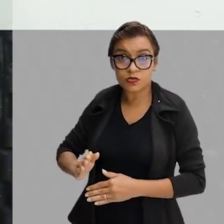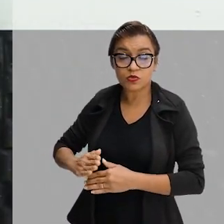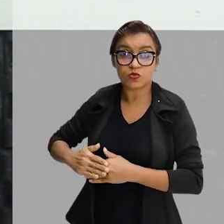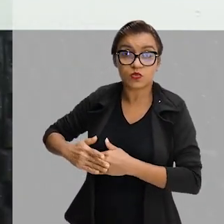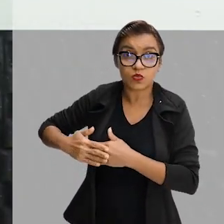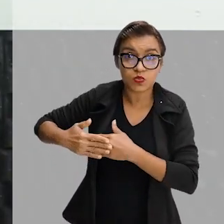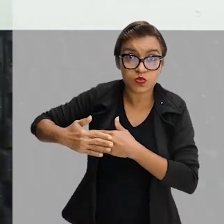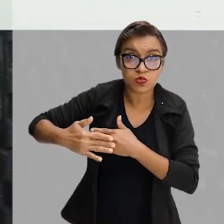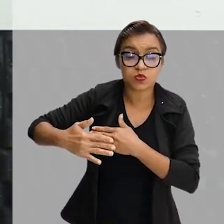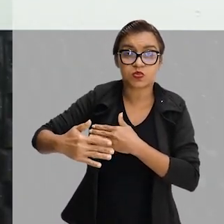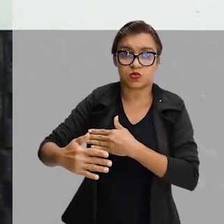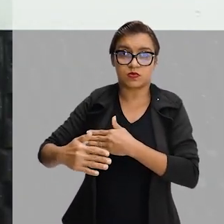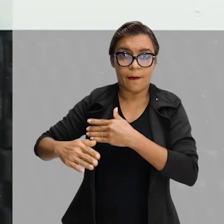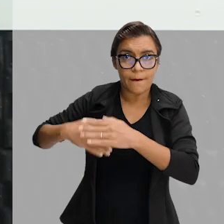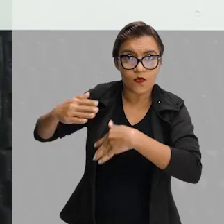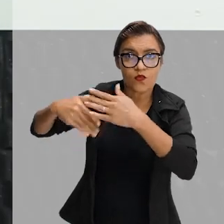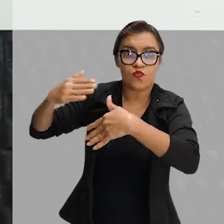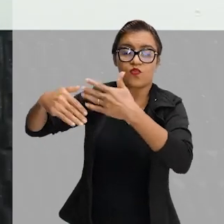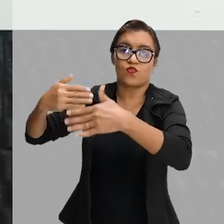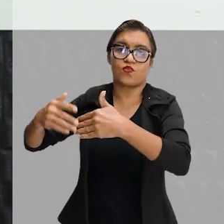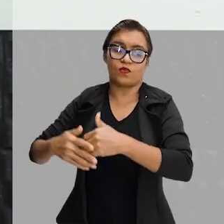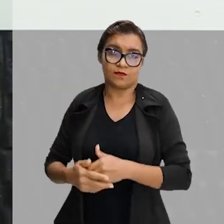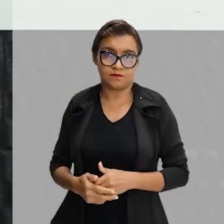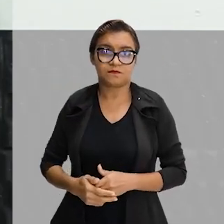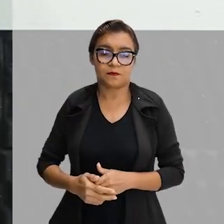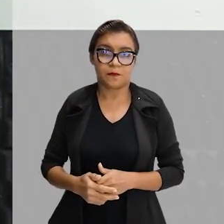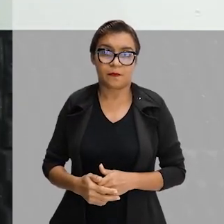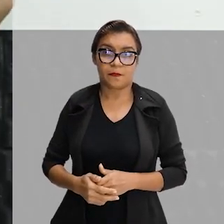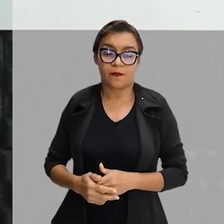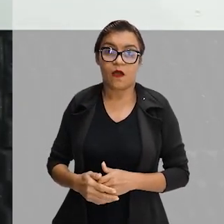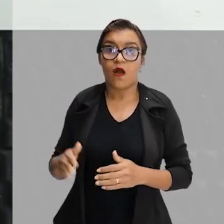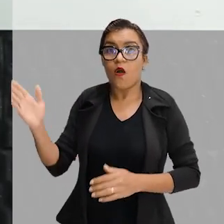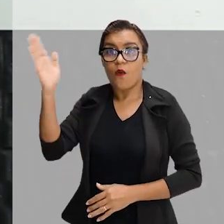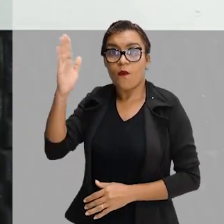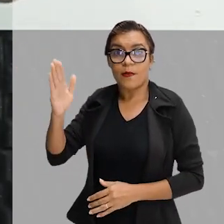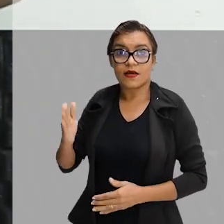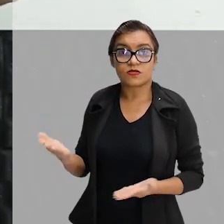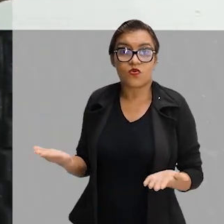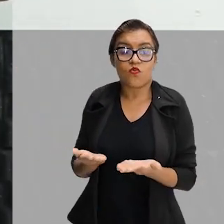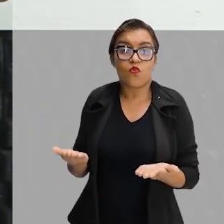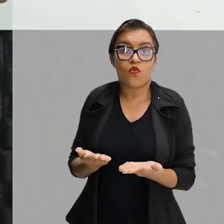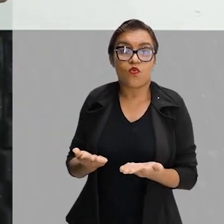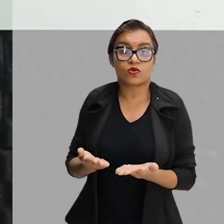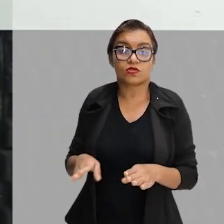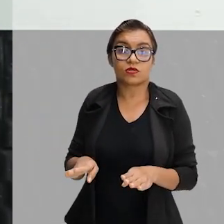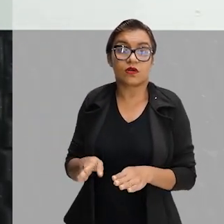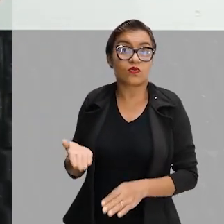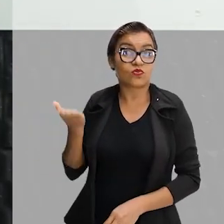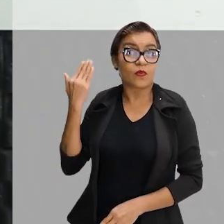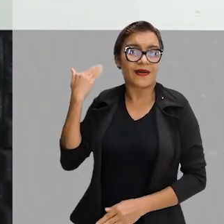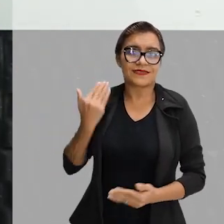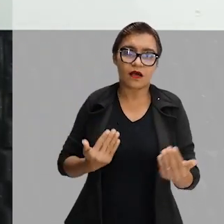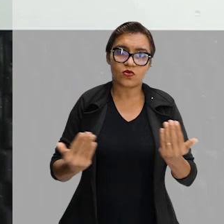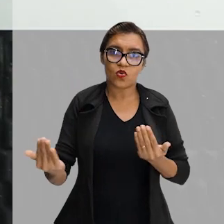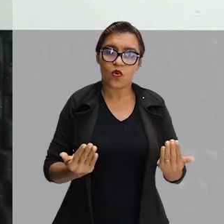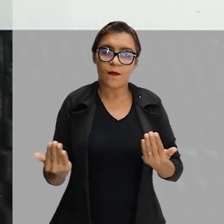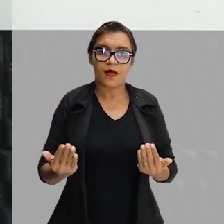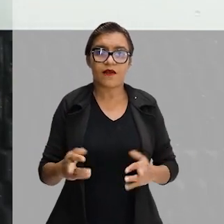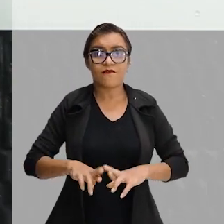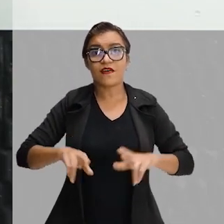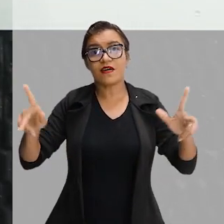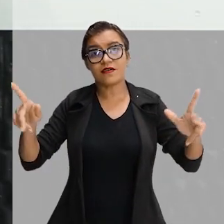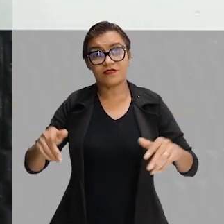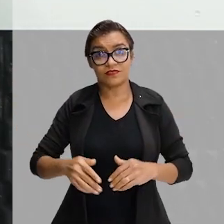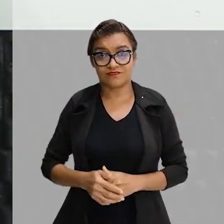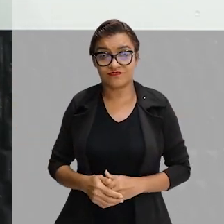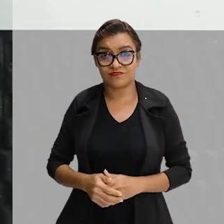sentido estrutural. O Brasil que eu tinha do passado e o Brasil do presente são totalmente diferentes. E aí eu convido você a